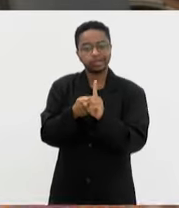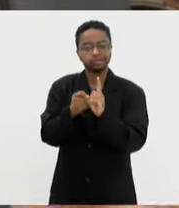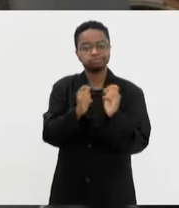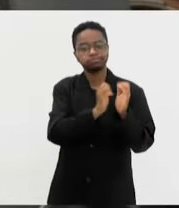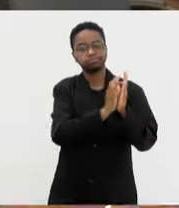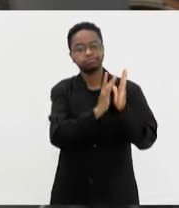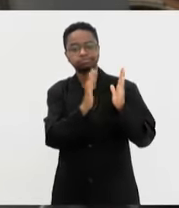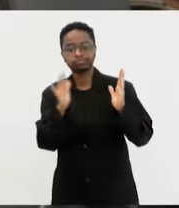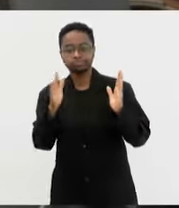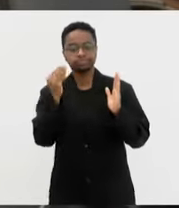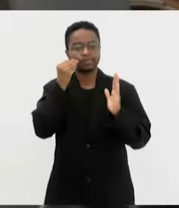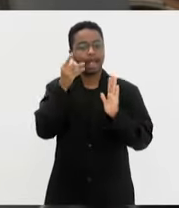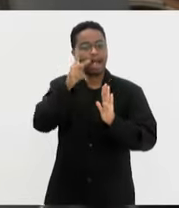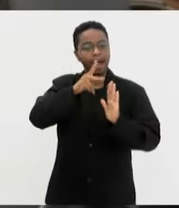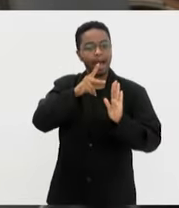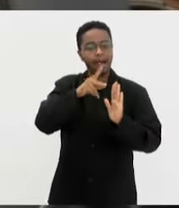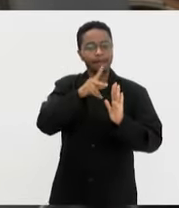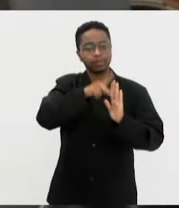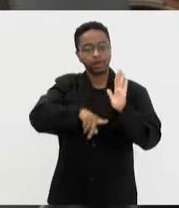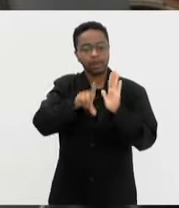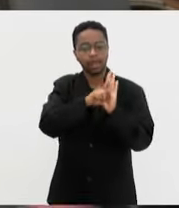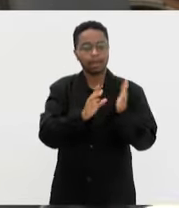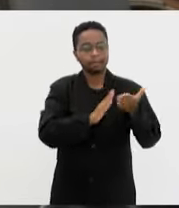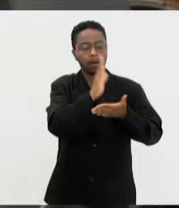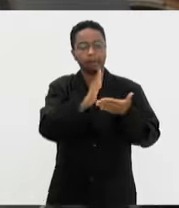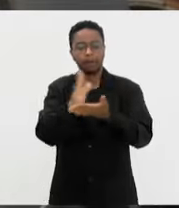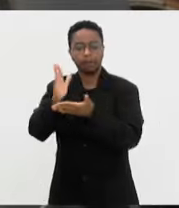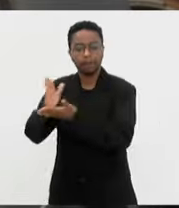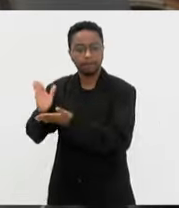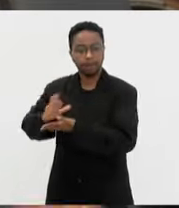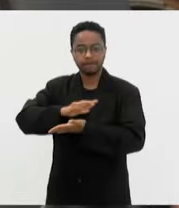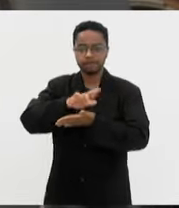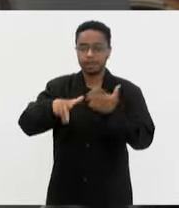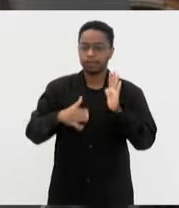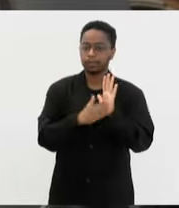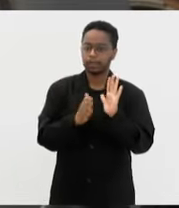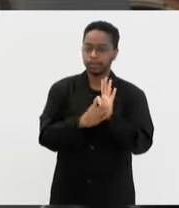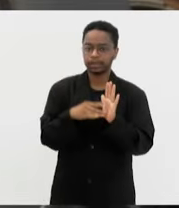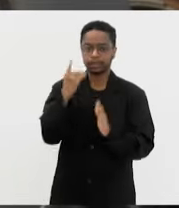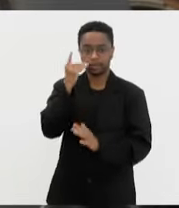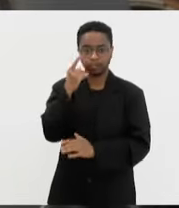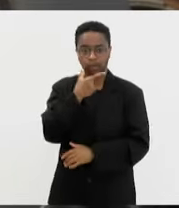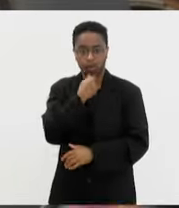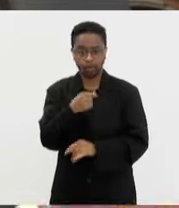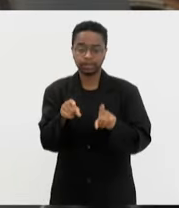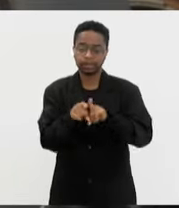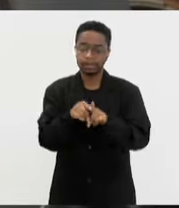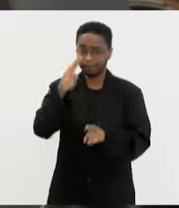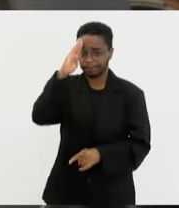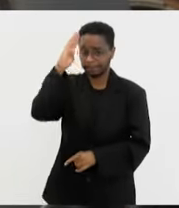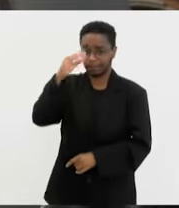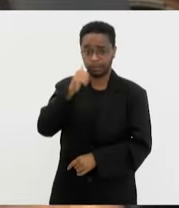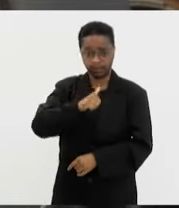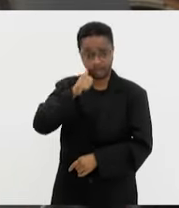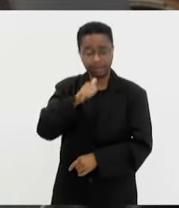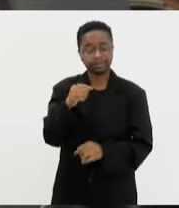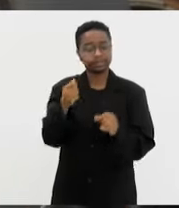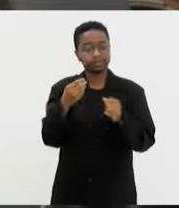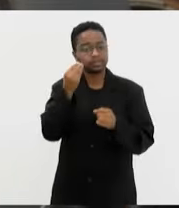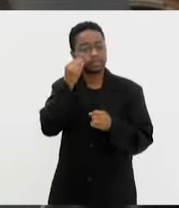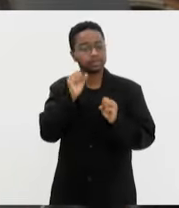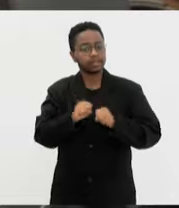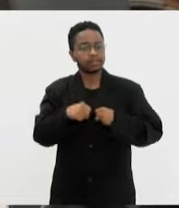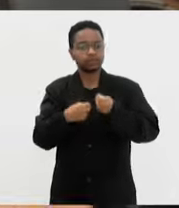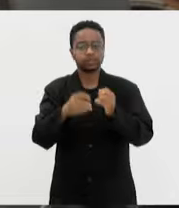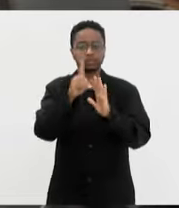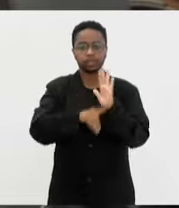para aprovar uma série de legislações, de proposições de deputados e sobretudo de deputadas para defender os direitos das mulheres no Rio de